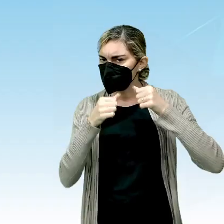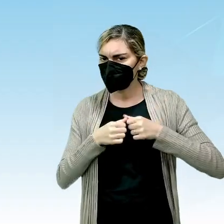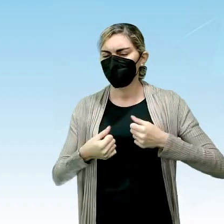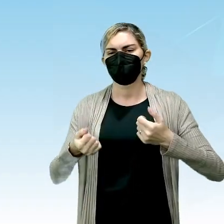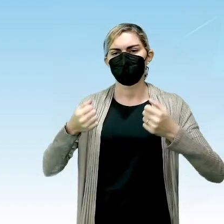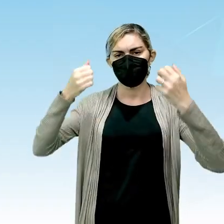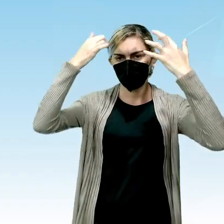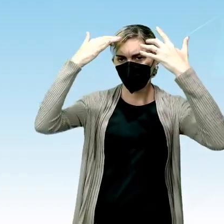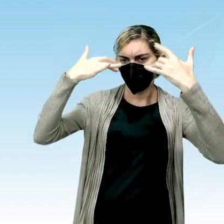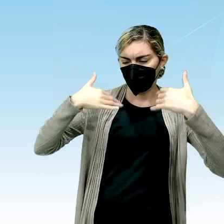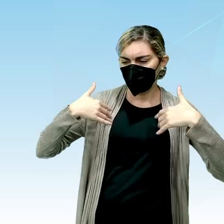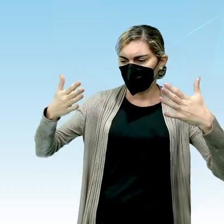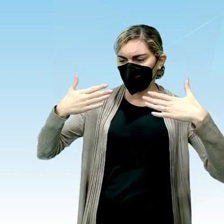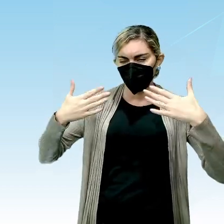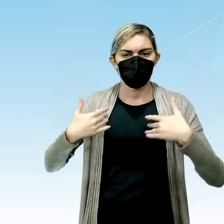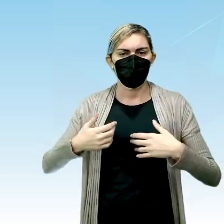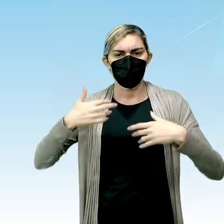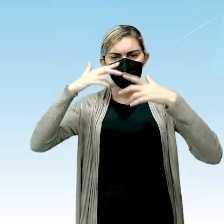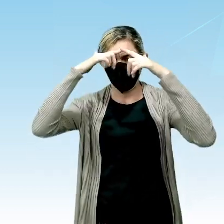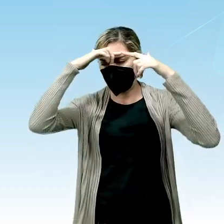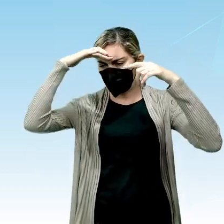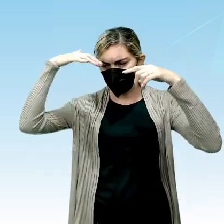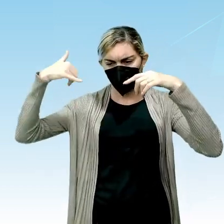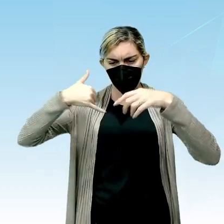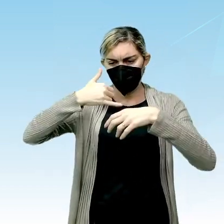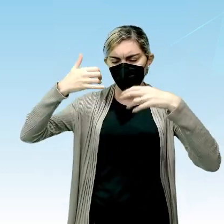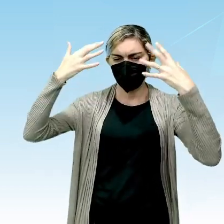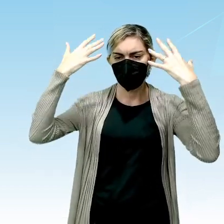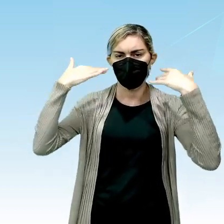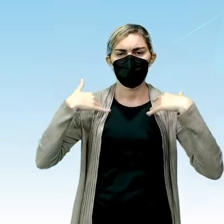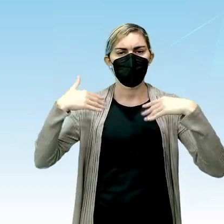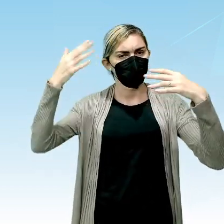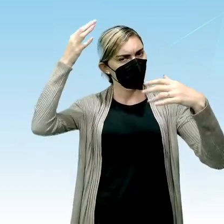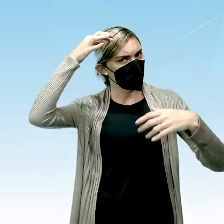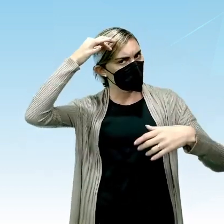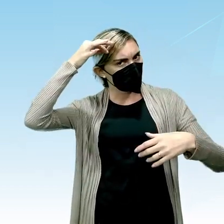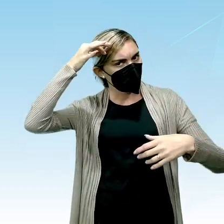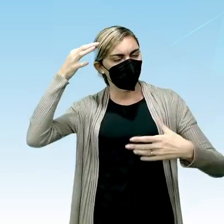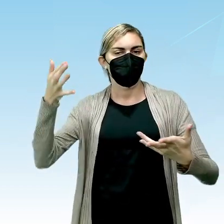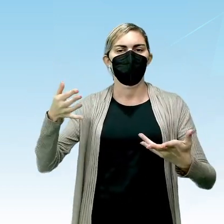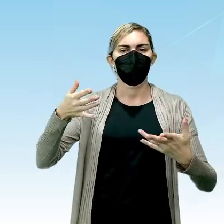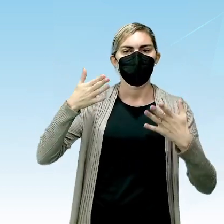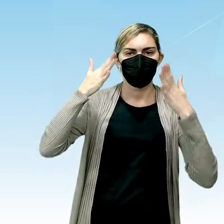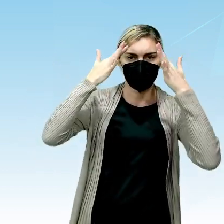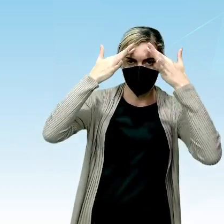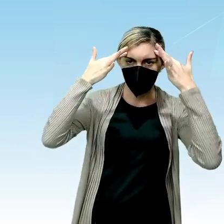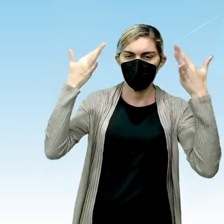o aumento da oleosidade, tanto do cabelo e também da pele.